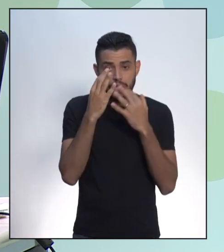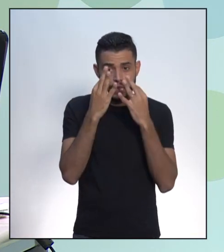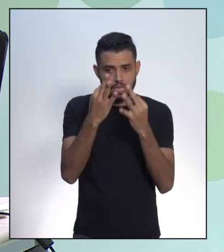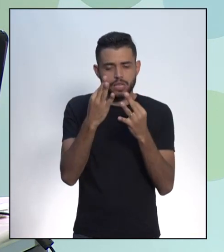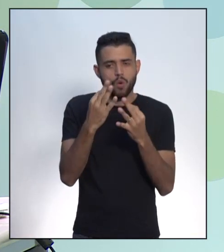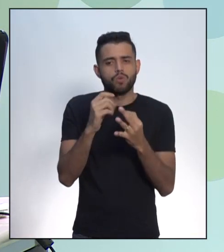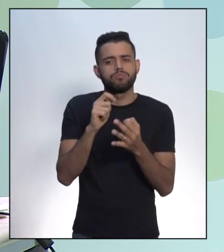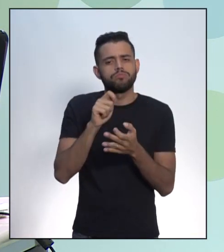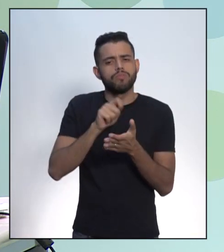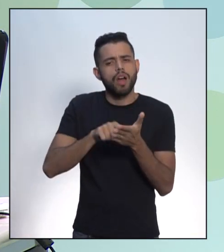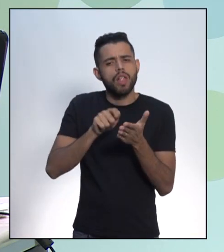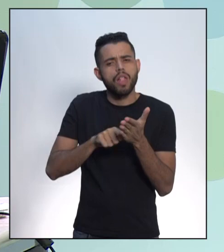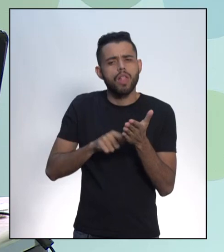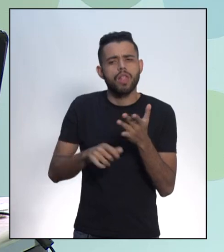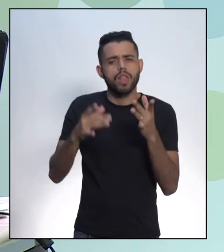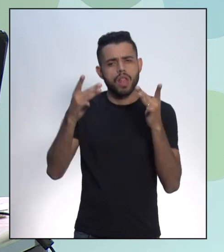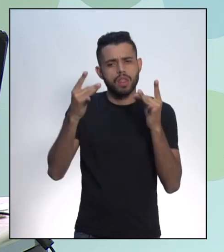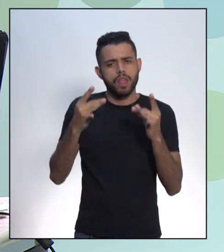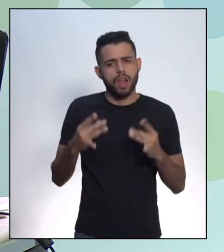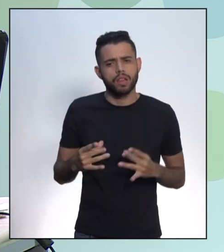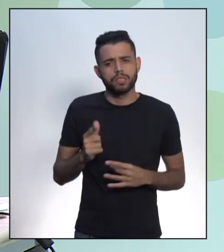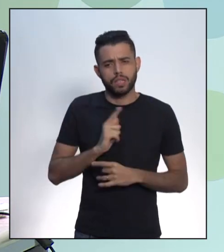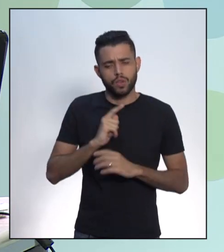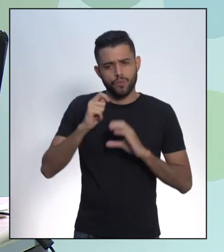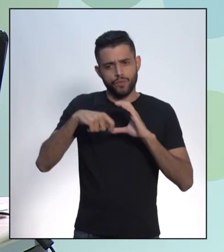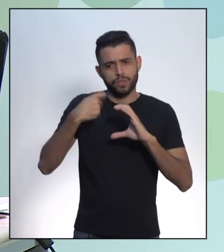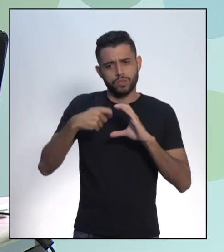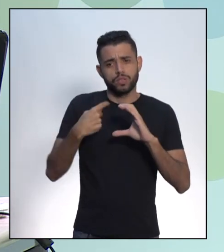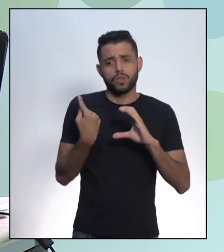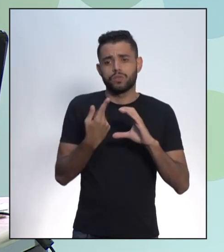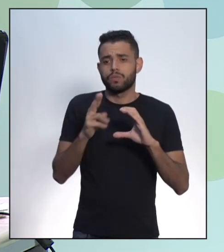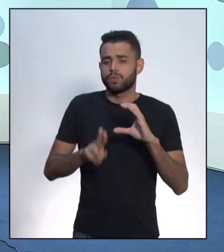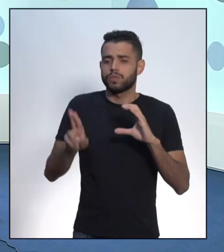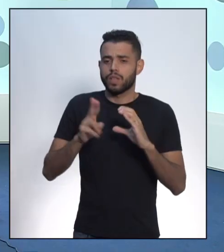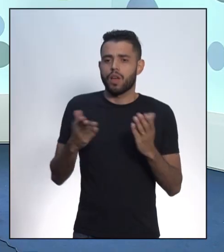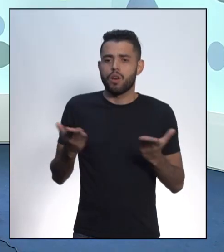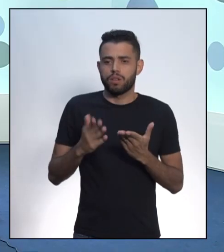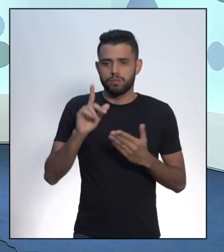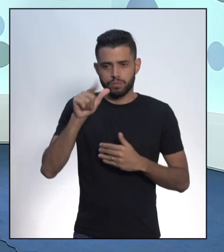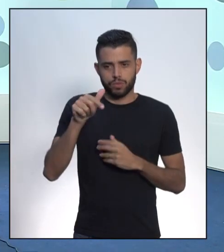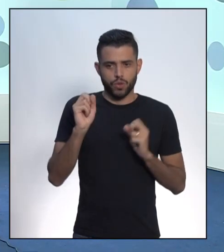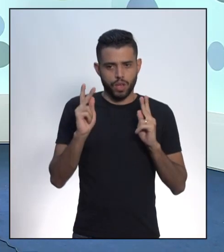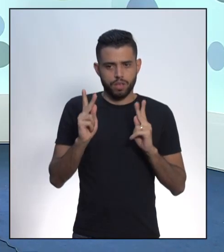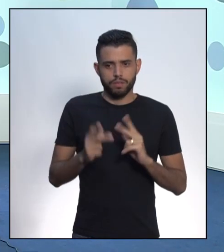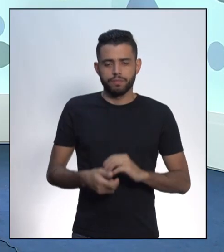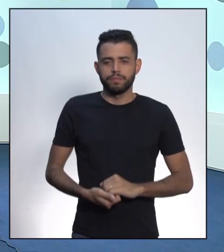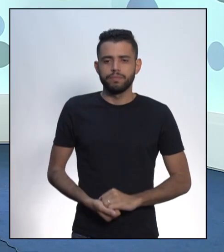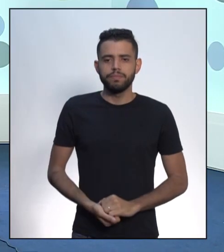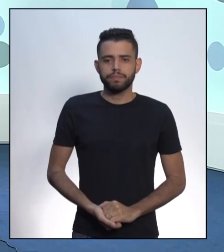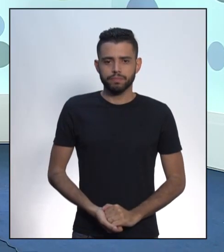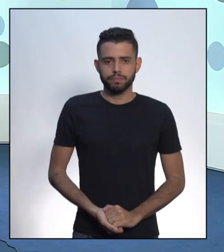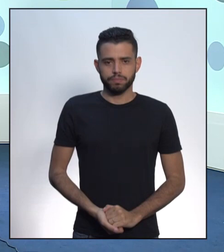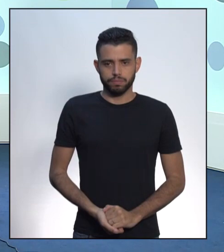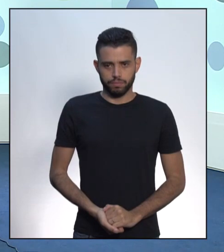anotem todos os detalhes que vocês tiverem no vídeo, porque a gente vai usar essa informação posterior, tá ok?